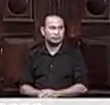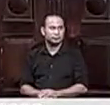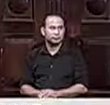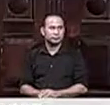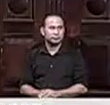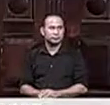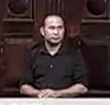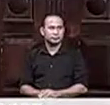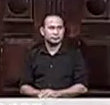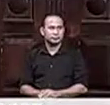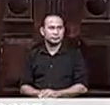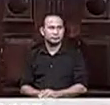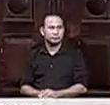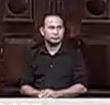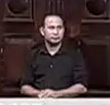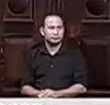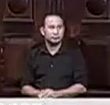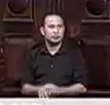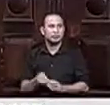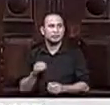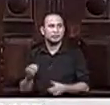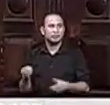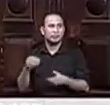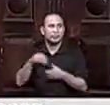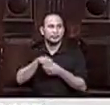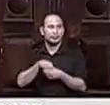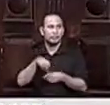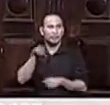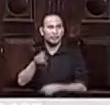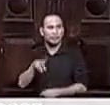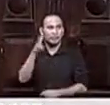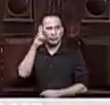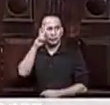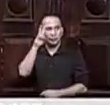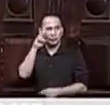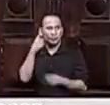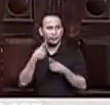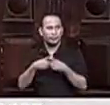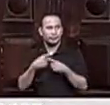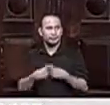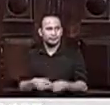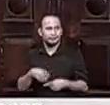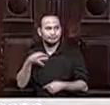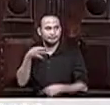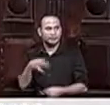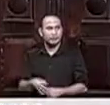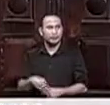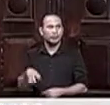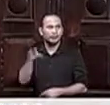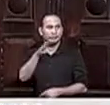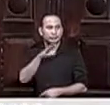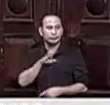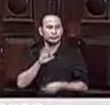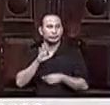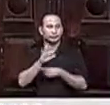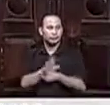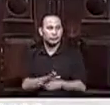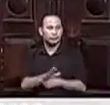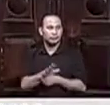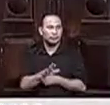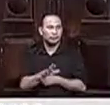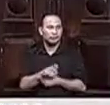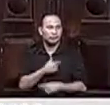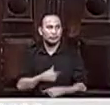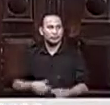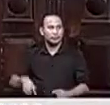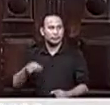e que aquela votação era histórica, porque finalmente o Estado seria socorrido pelo governo federal. E o que o